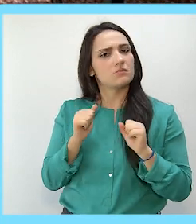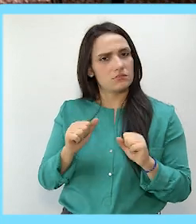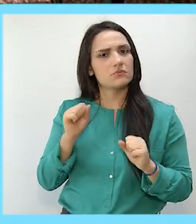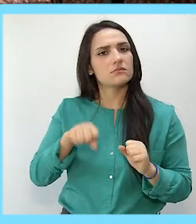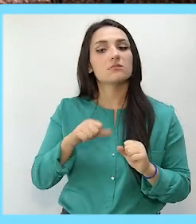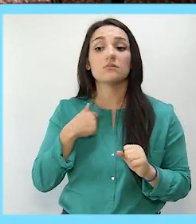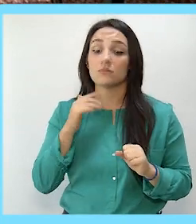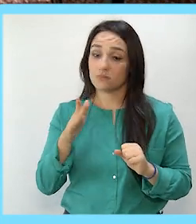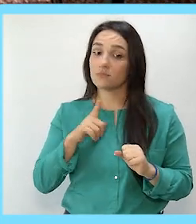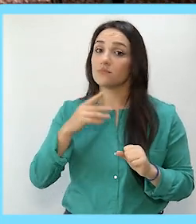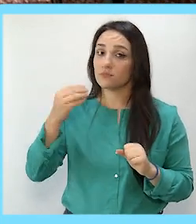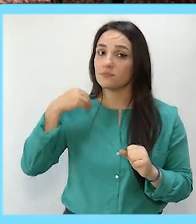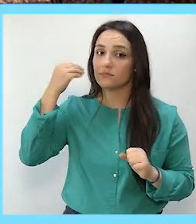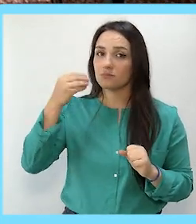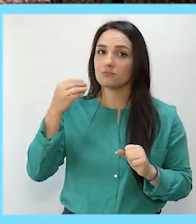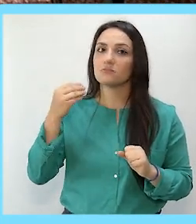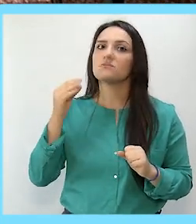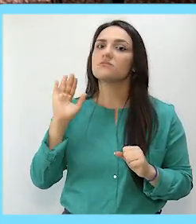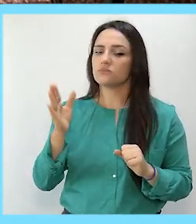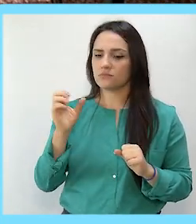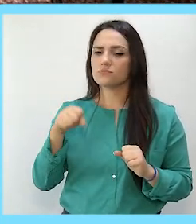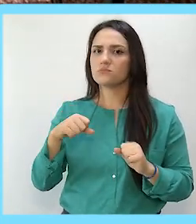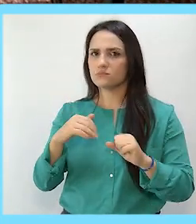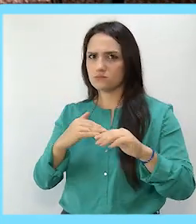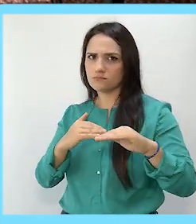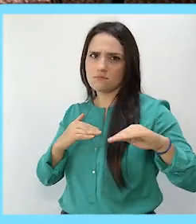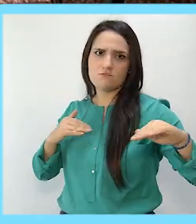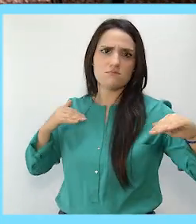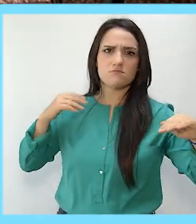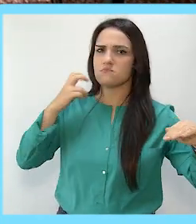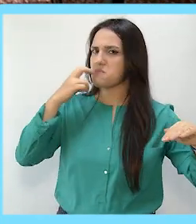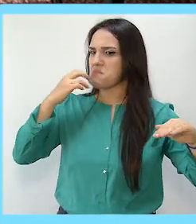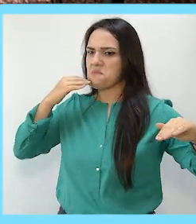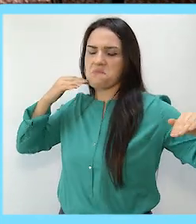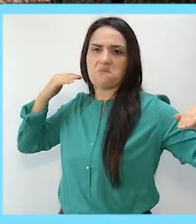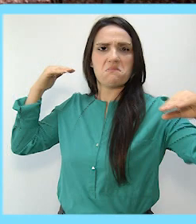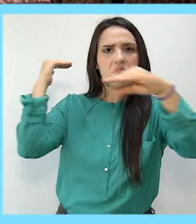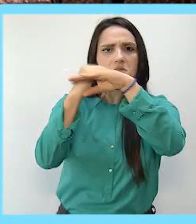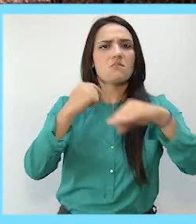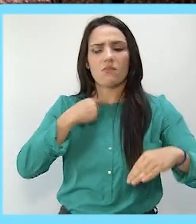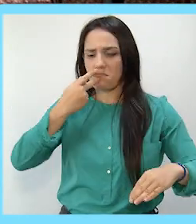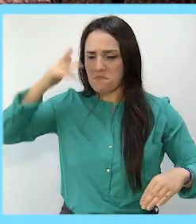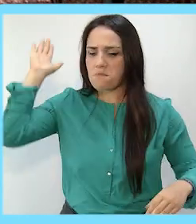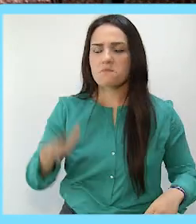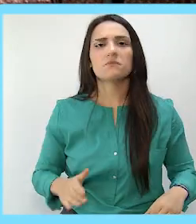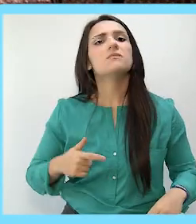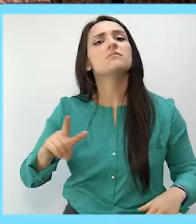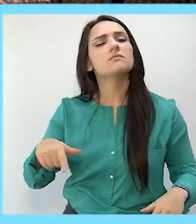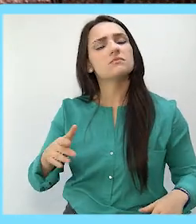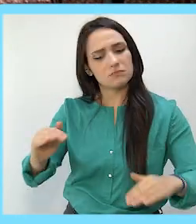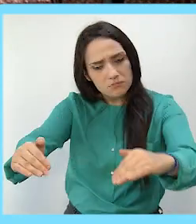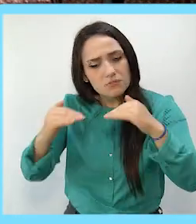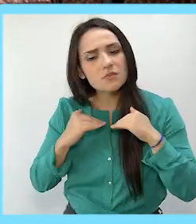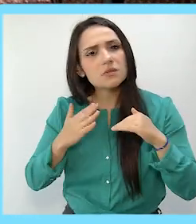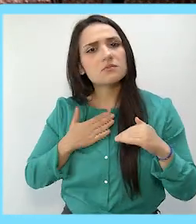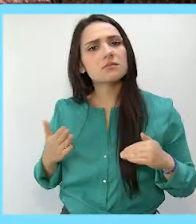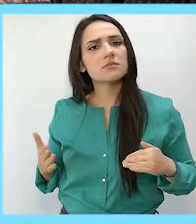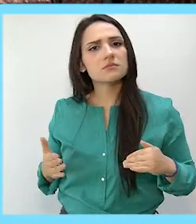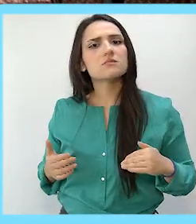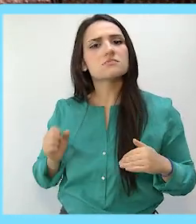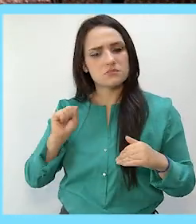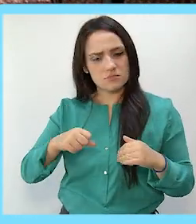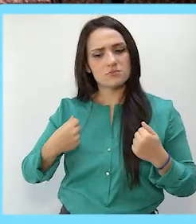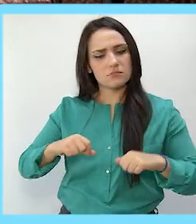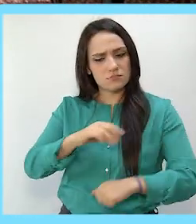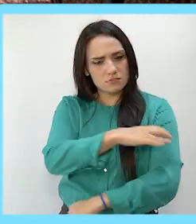assim, já vivi esse tipo de experiência e já subi o tom, sim, porque eu acho que a mulher também tem que saber bater na mesa. Faz parte, né? A gente